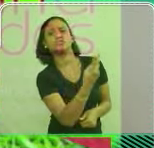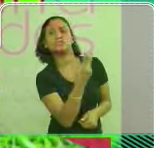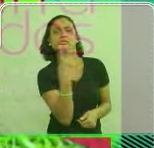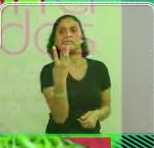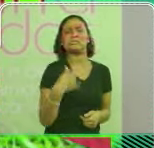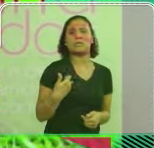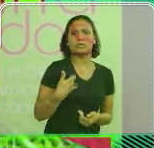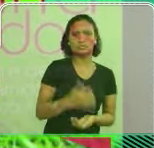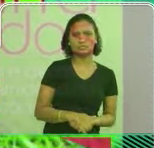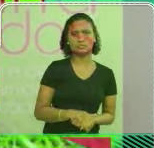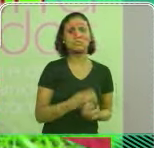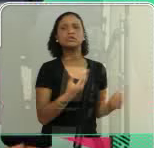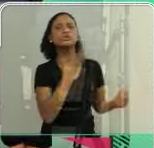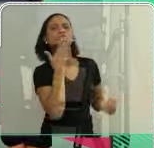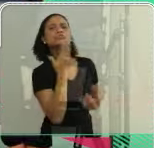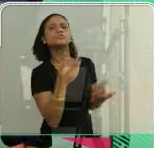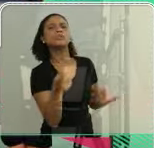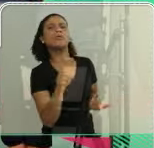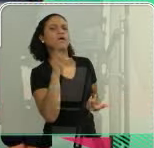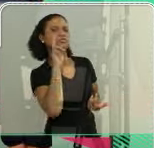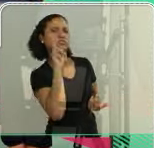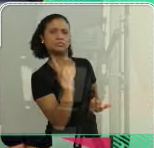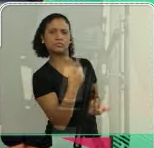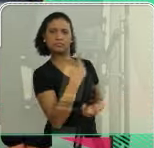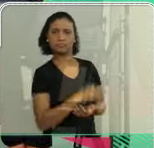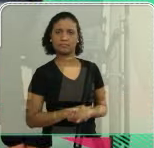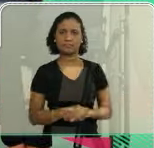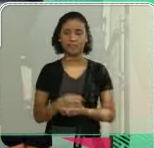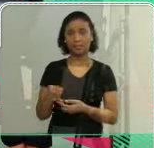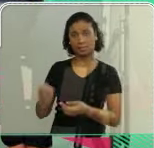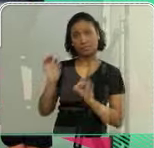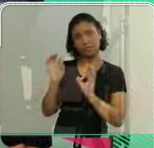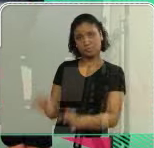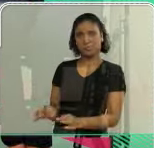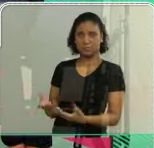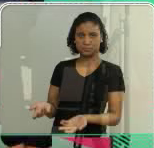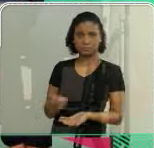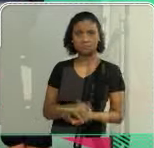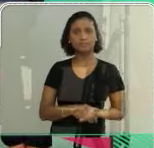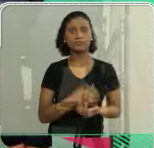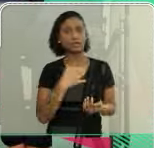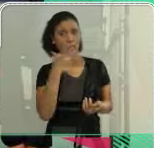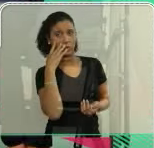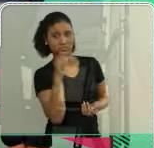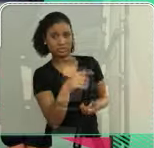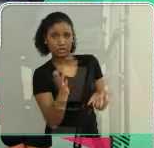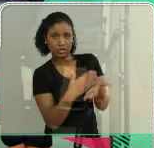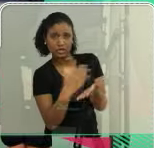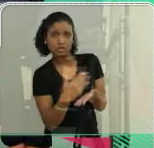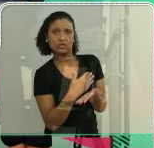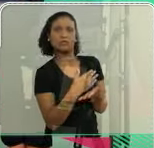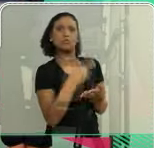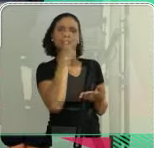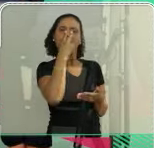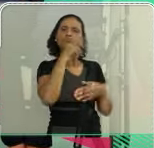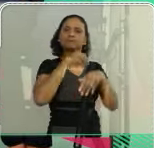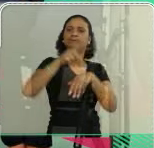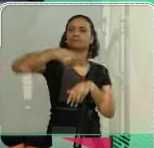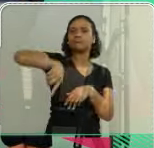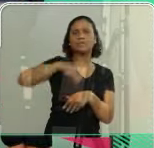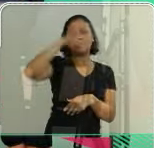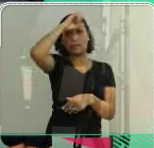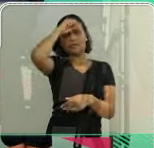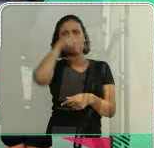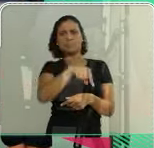também. Eu acho que o livro deixa como grande lição, que acho que a gente tem todas em comum, a possibilidade da maternidade. Muito.